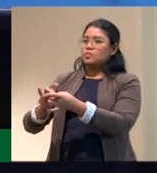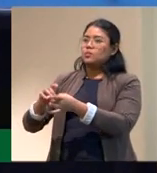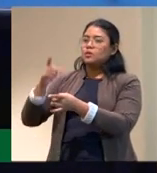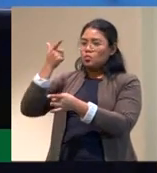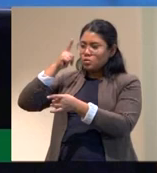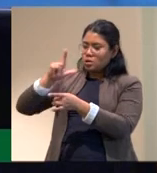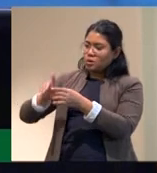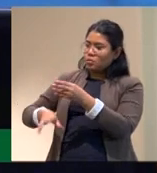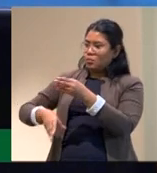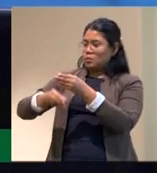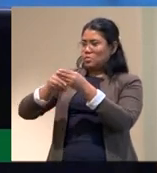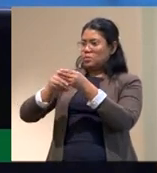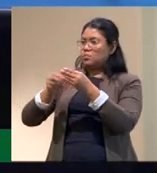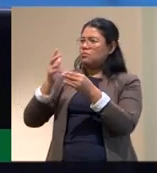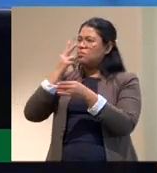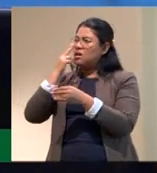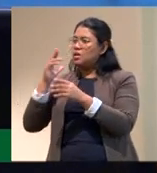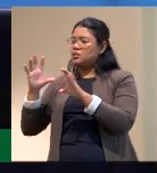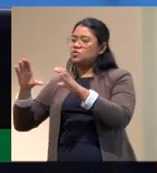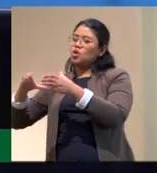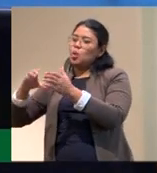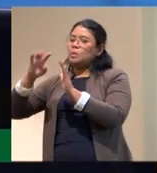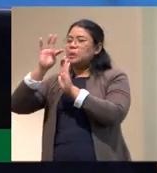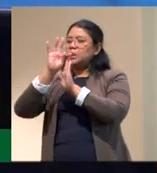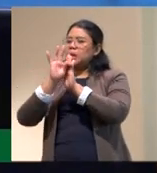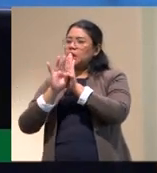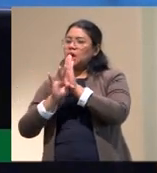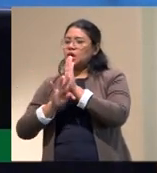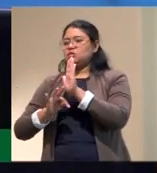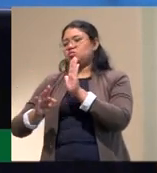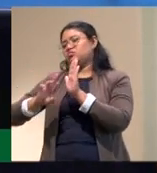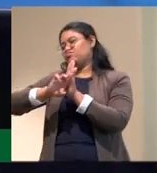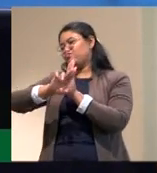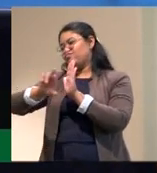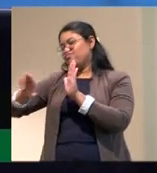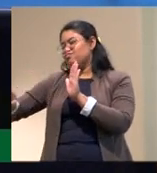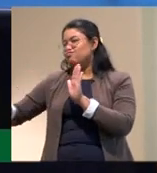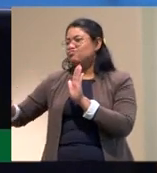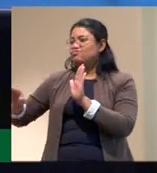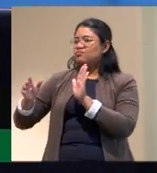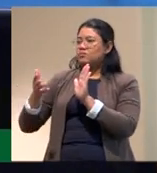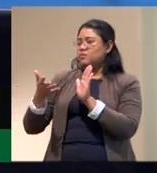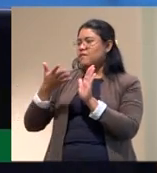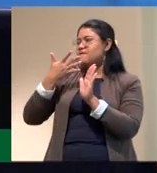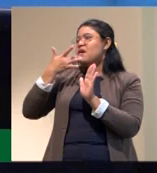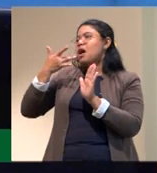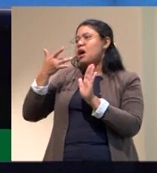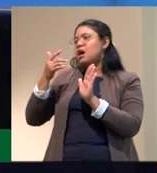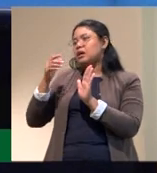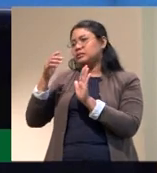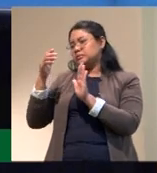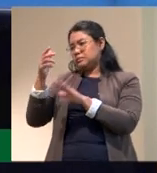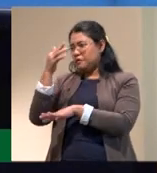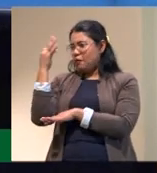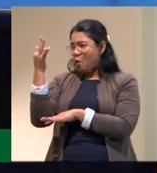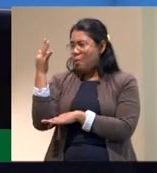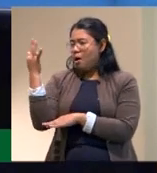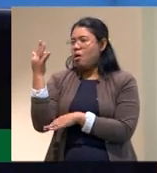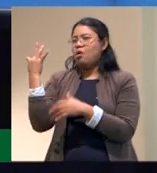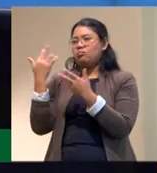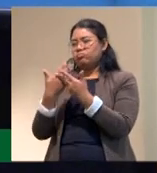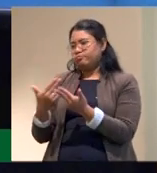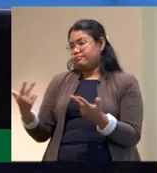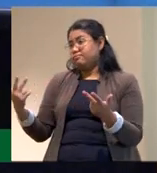olhando assim, parece que são só documentos, né? Que nós estamos falando de documentos formais, vocês sabem que não é só isso,